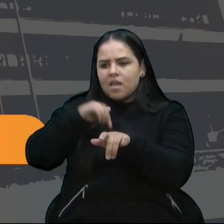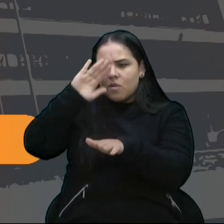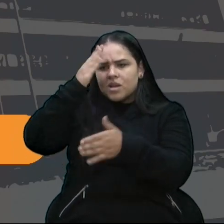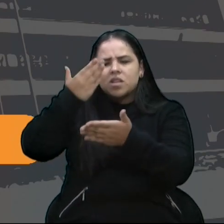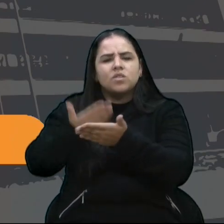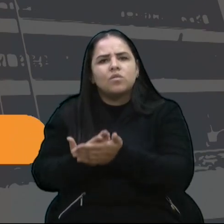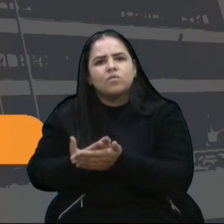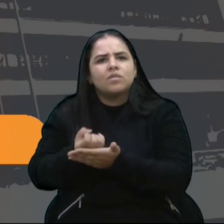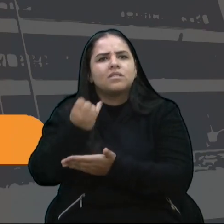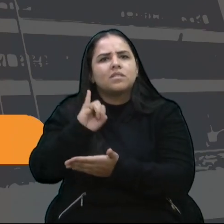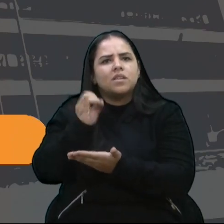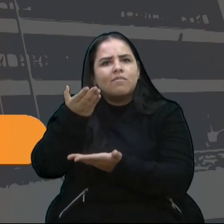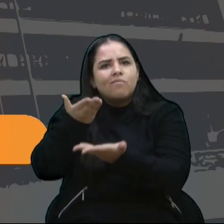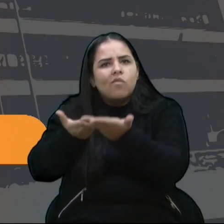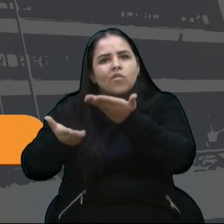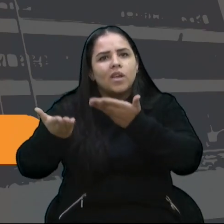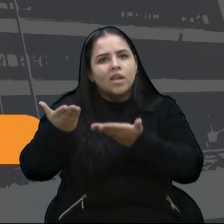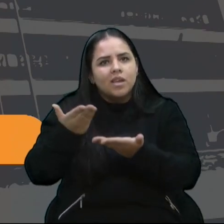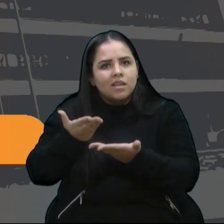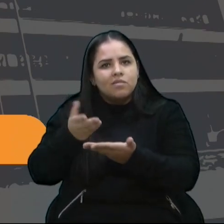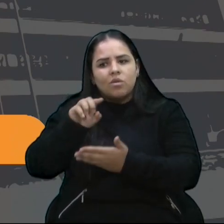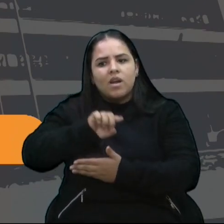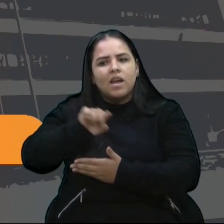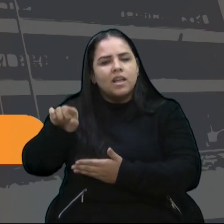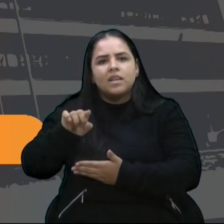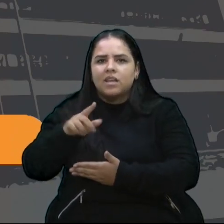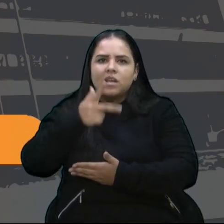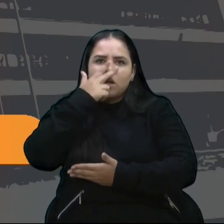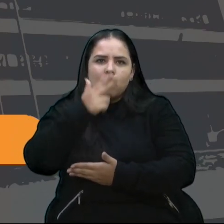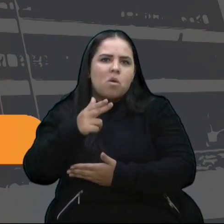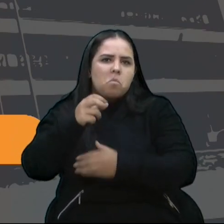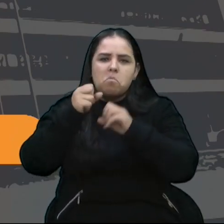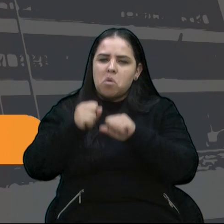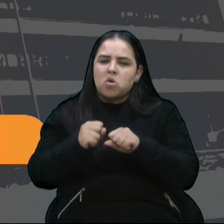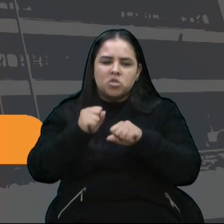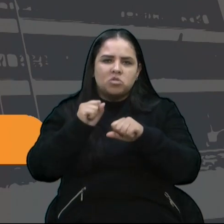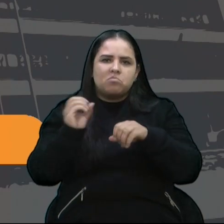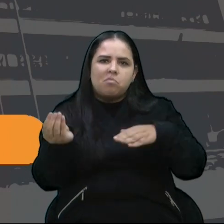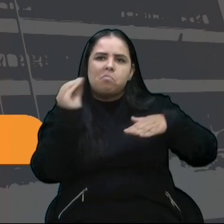eu estou envolvido numa produção, né, e mesmo que seja um post para